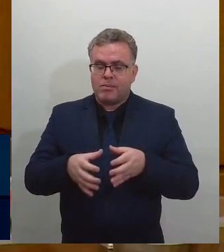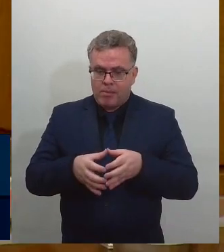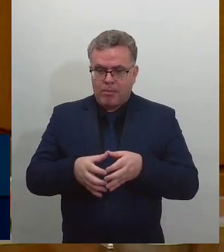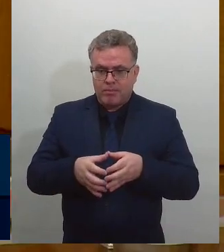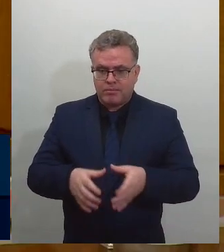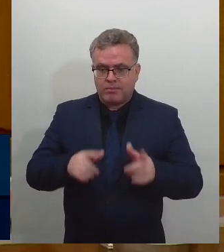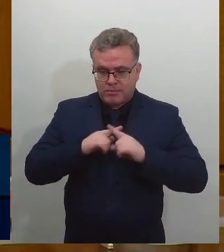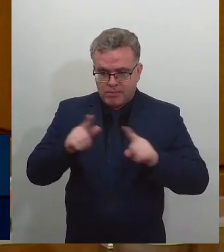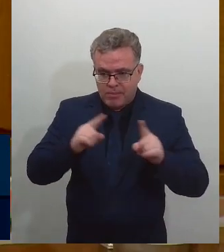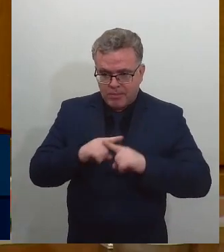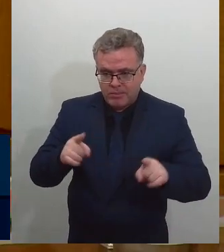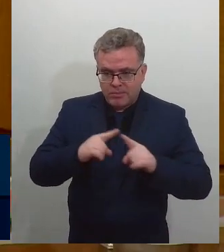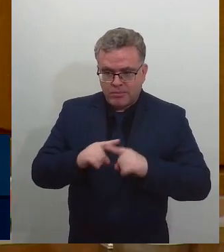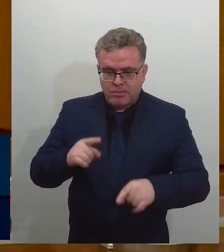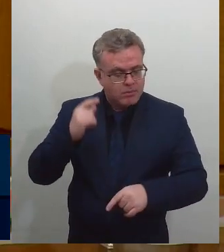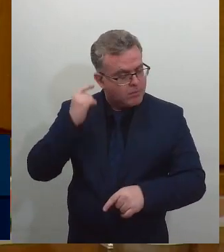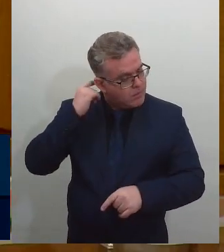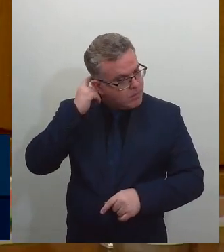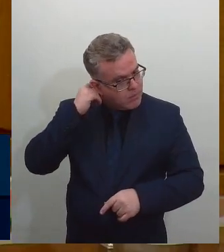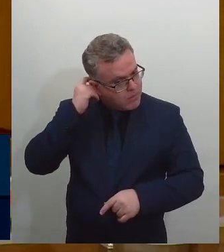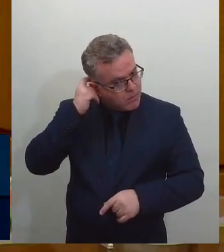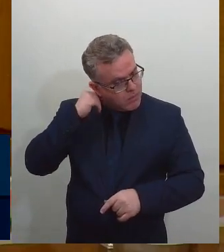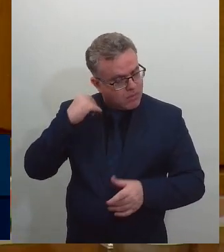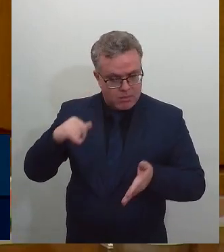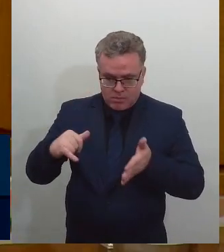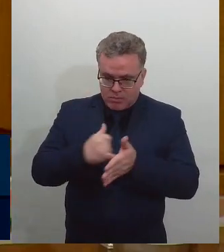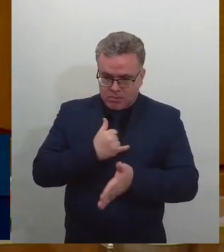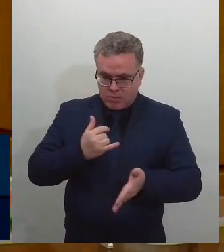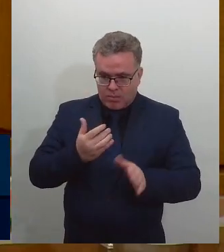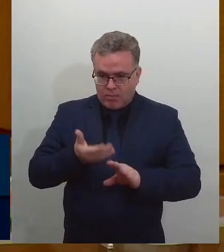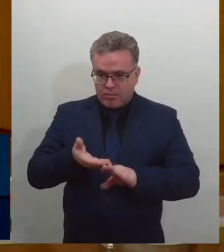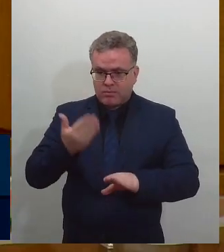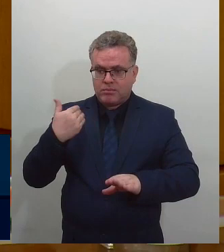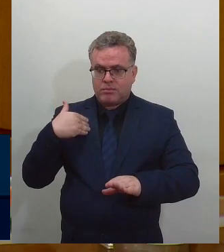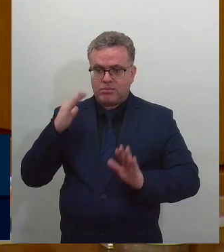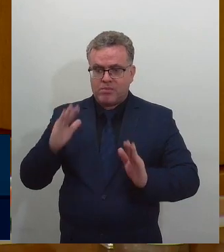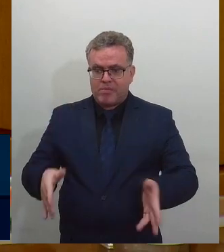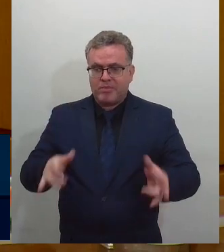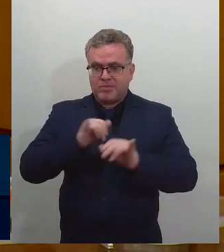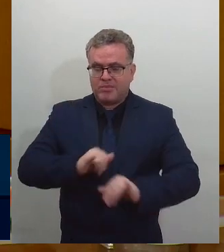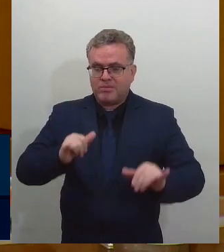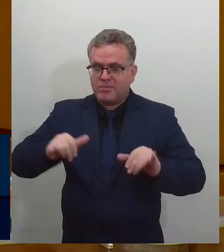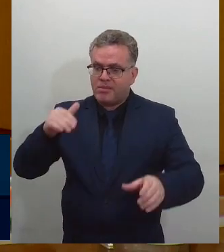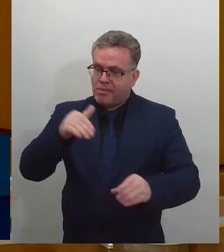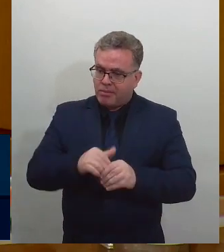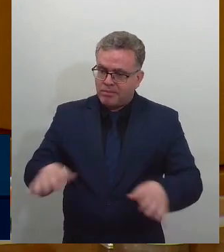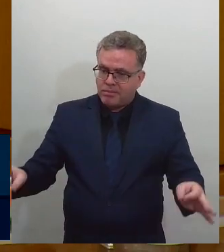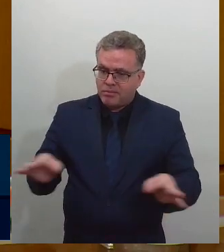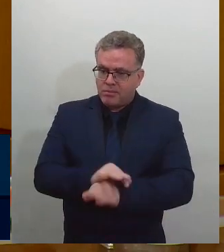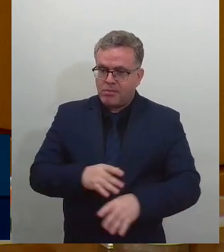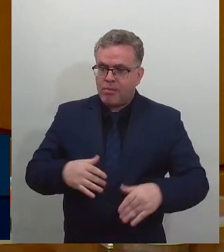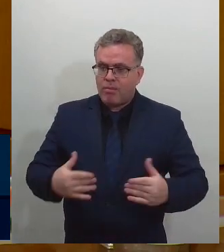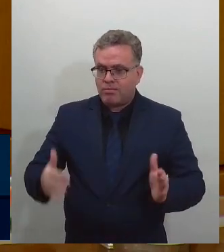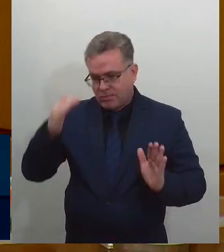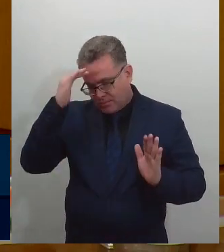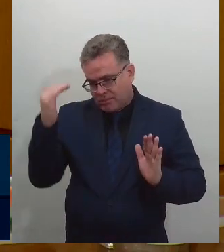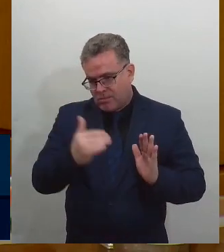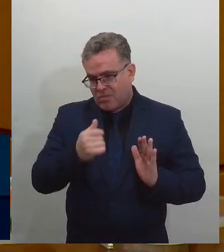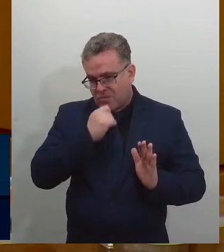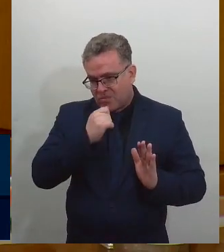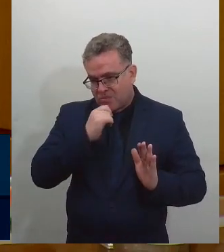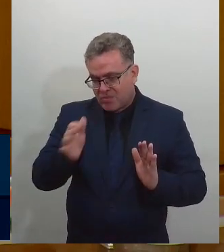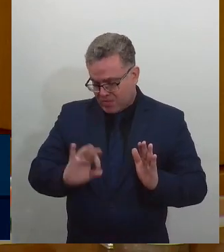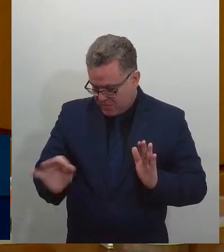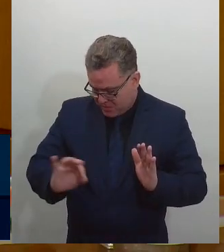de compromisso assinado na época da campanha eleitoral não foi cumprido, o que tem sido uma postura